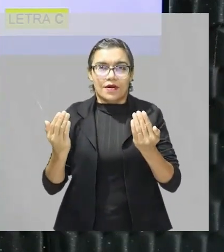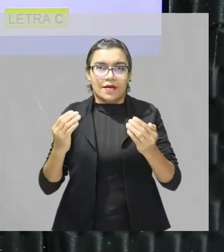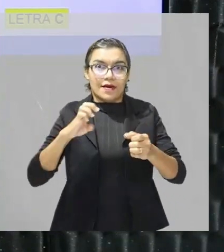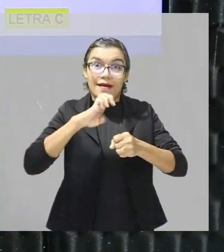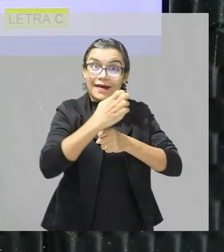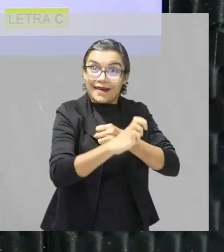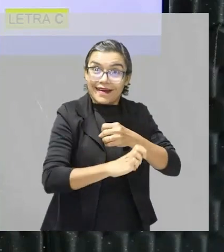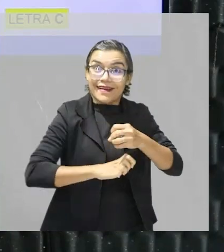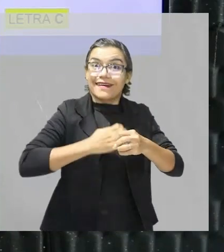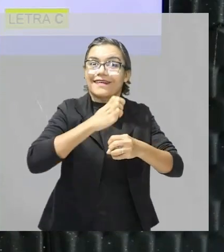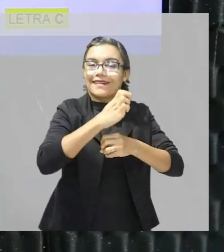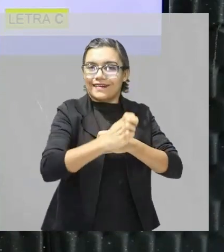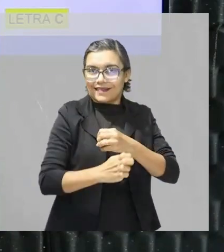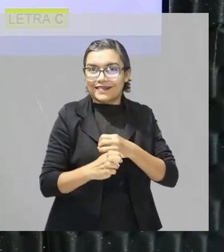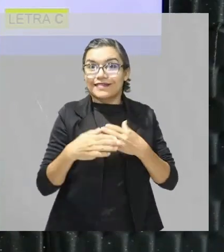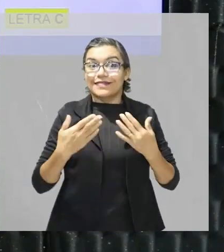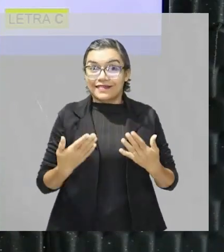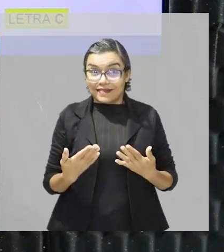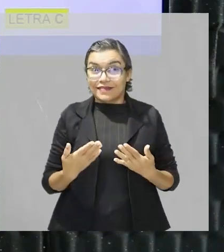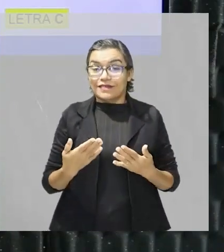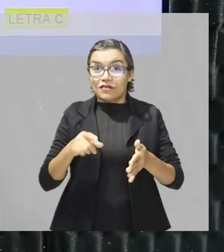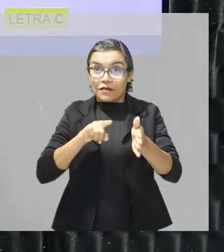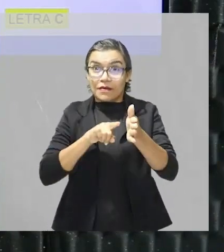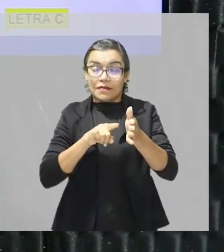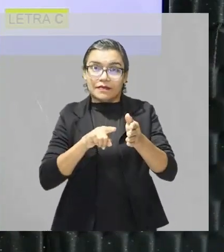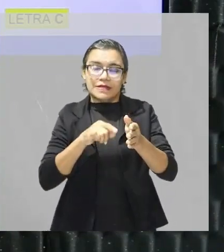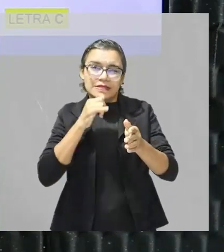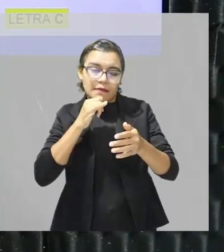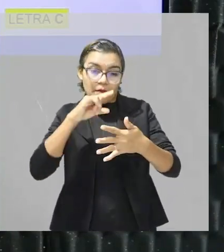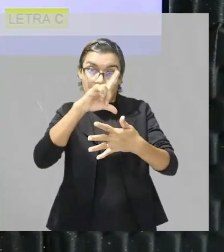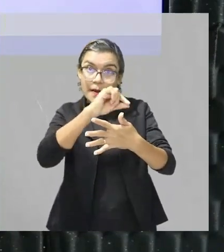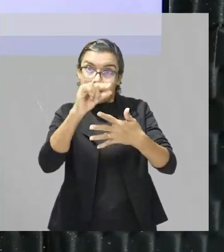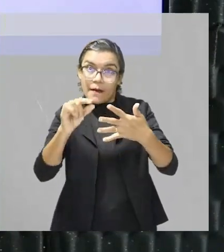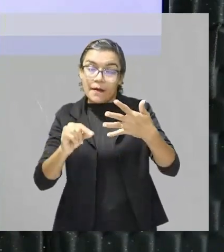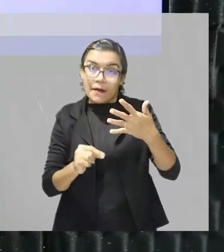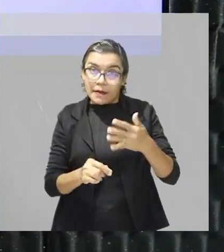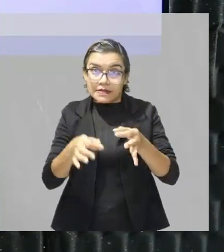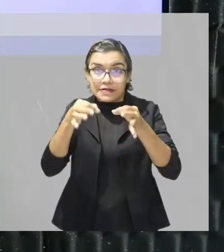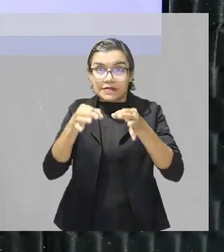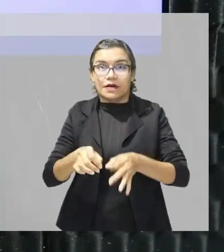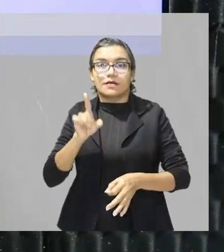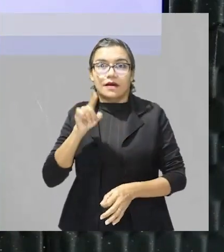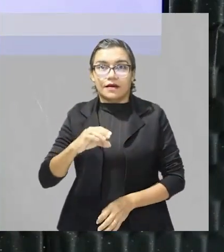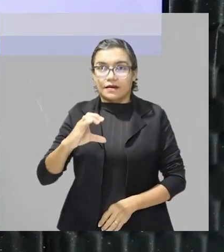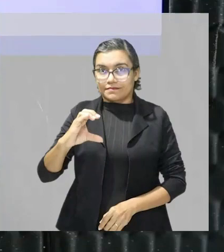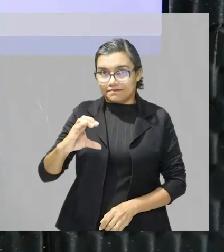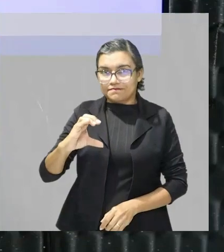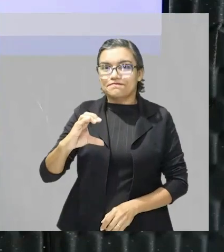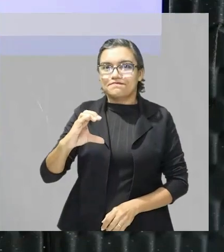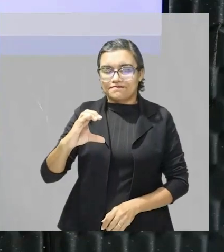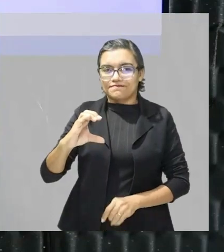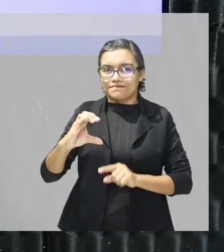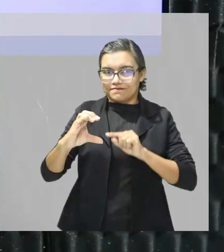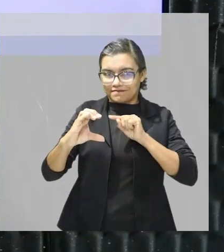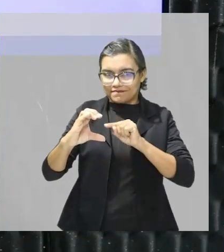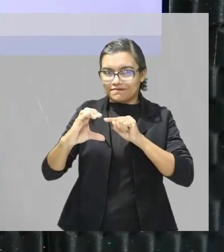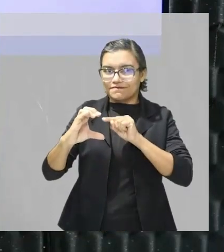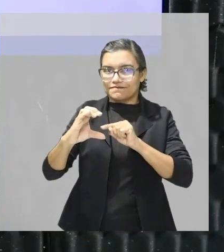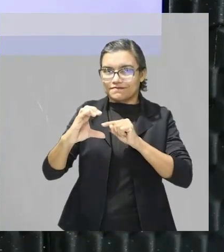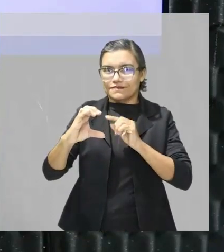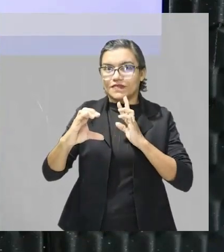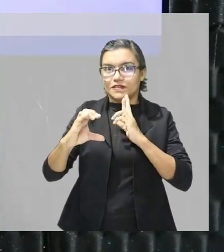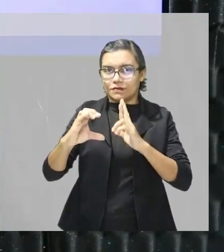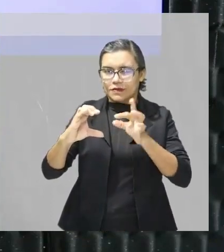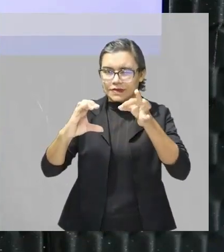elétrons por isso a alternativa correta a letra C voltando aqui ó a letra C os